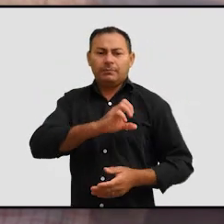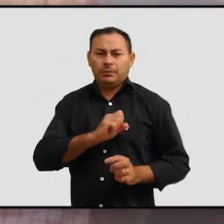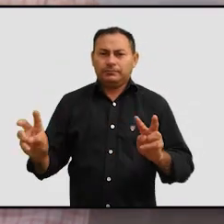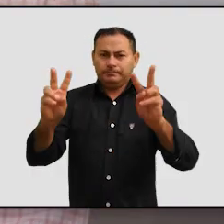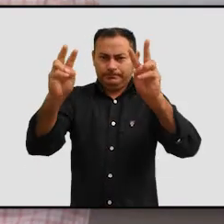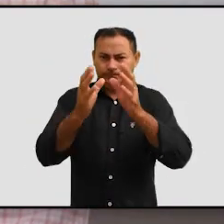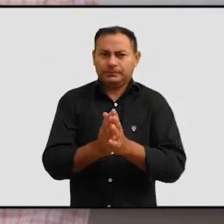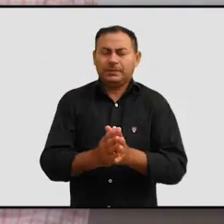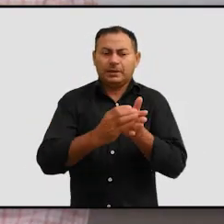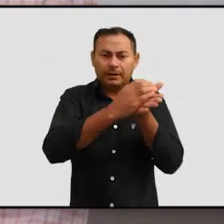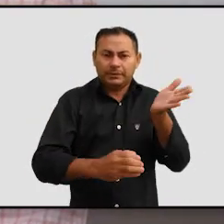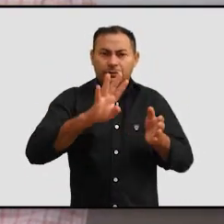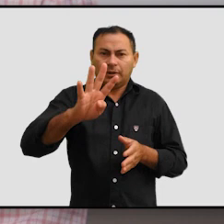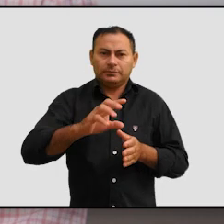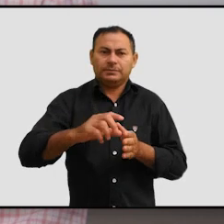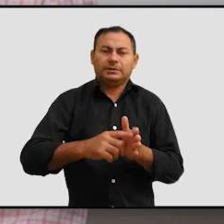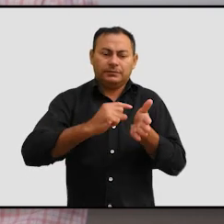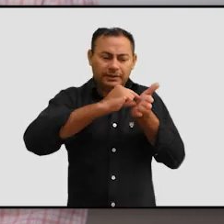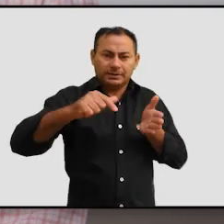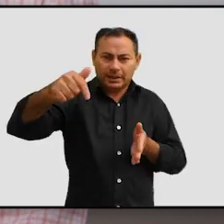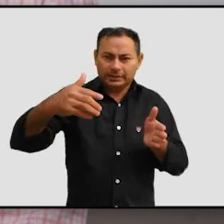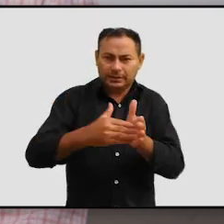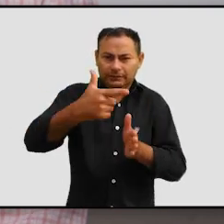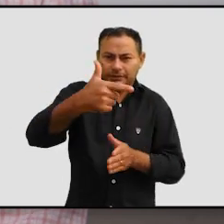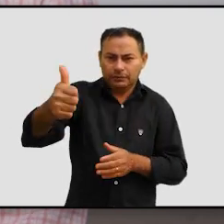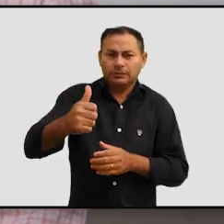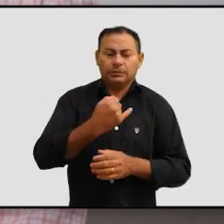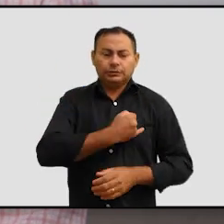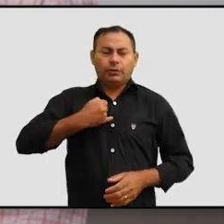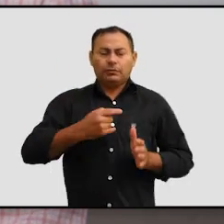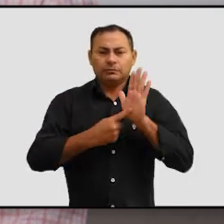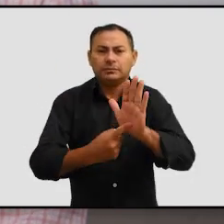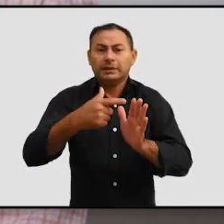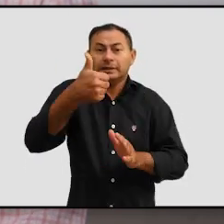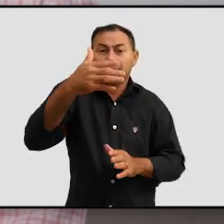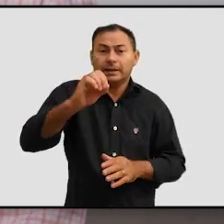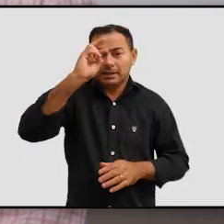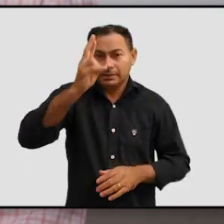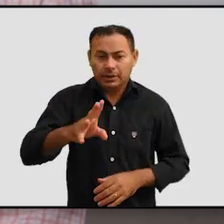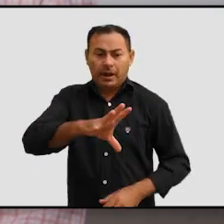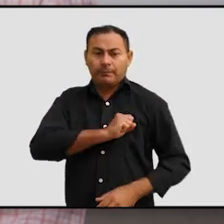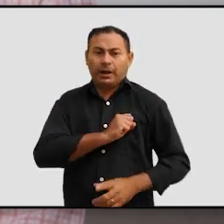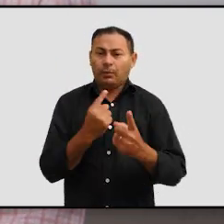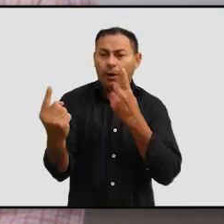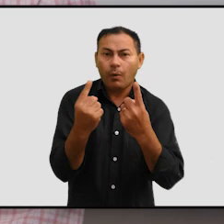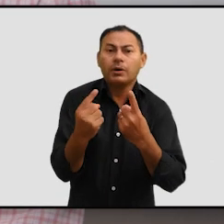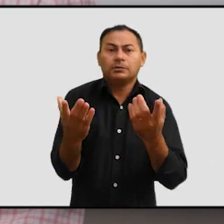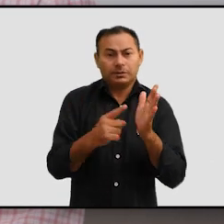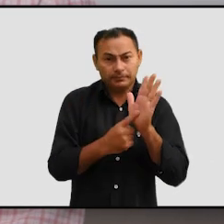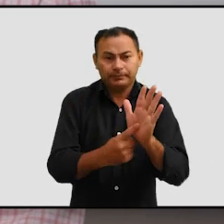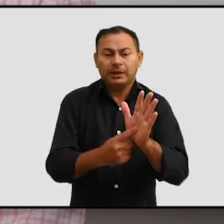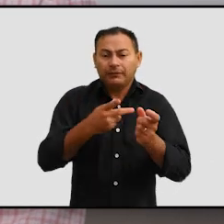Nessa passagem de 1 João capítulo 4, versículos de 7 a 21, João apresenta pelo menos 10 razões para amarmos uns